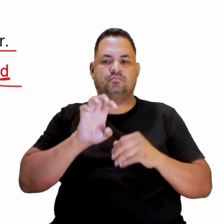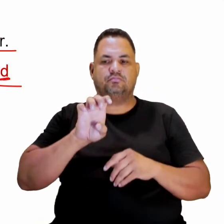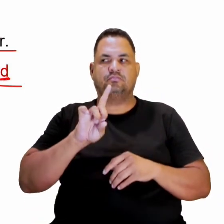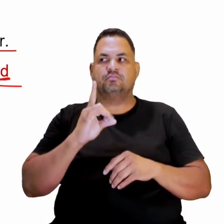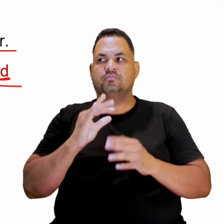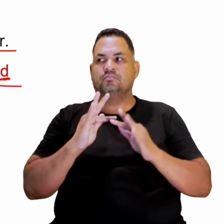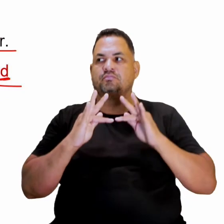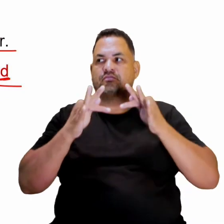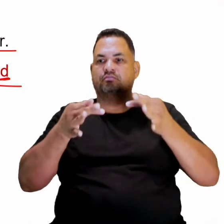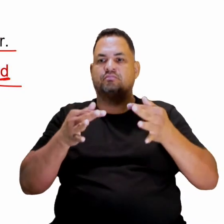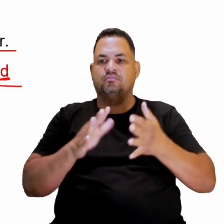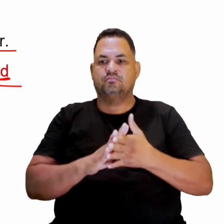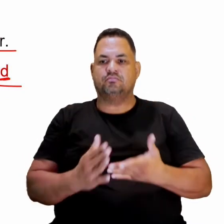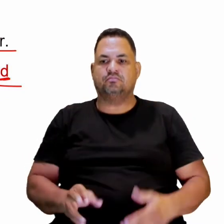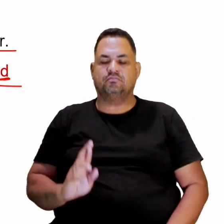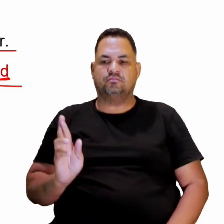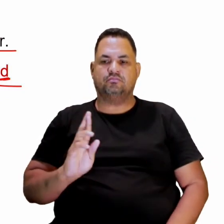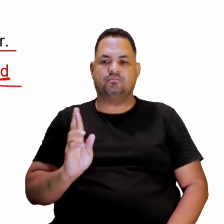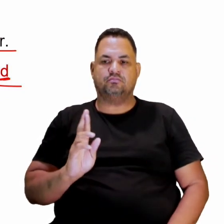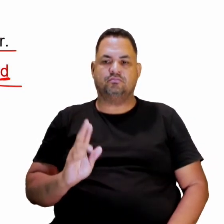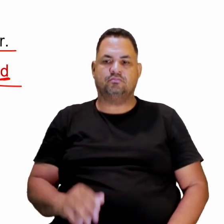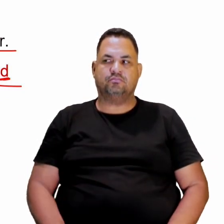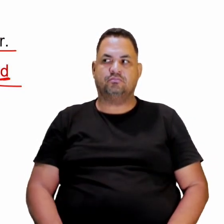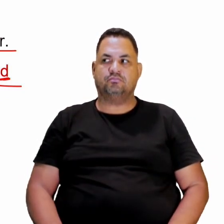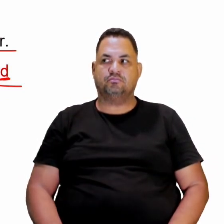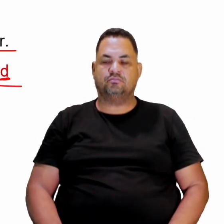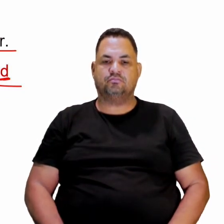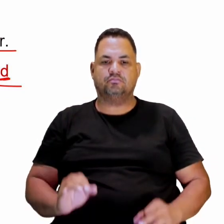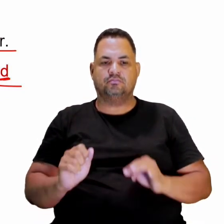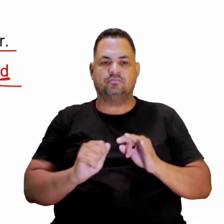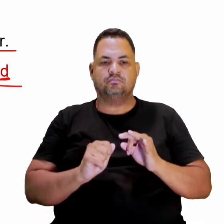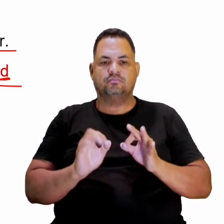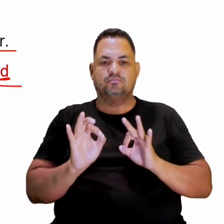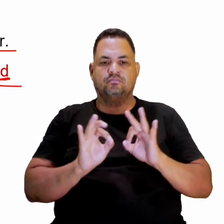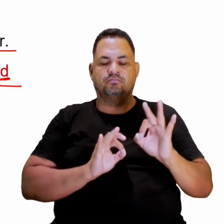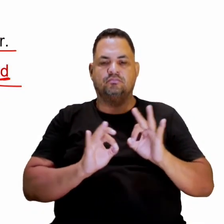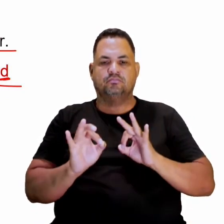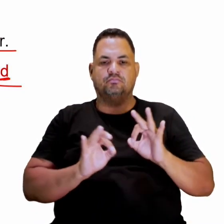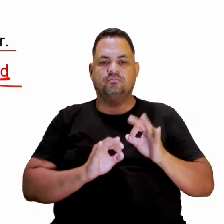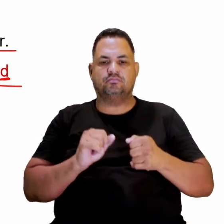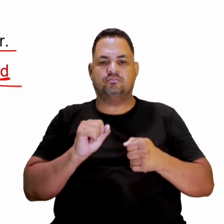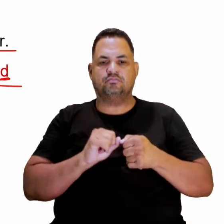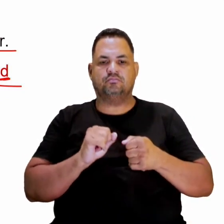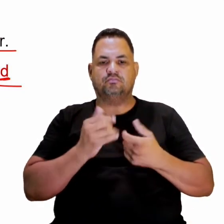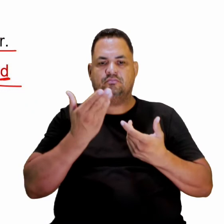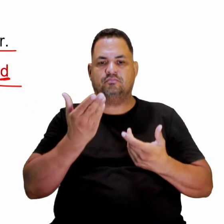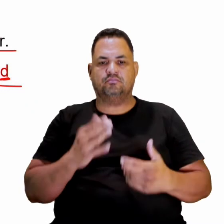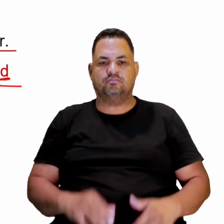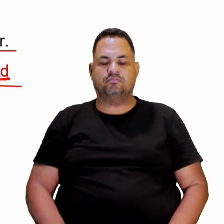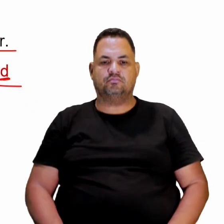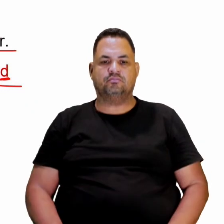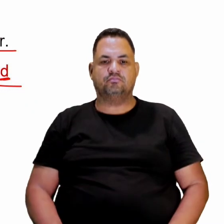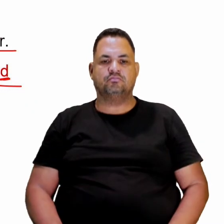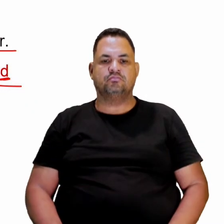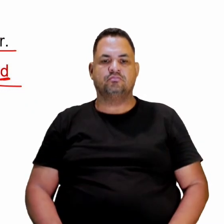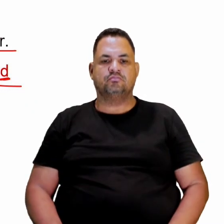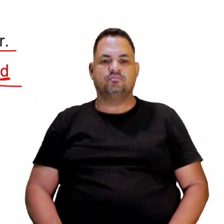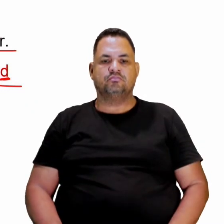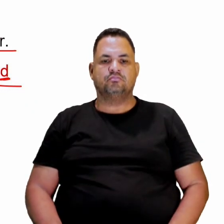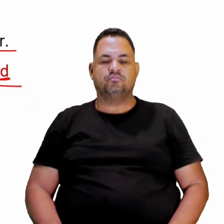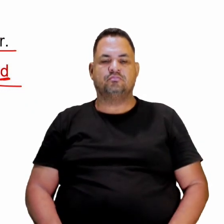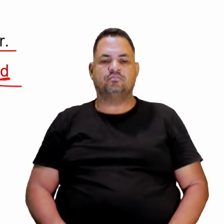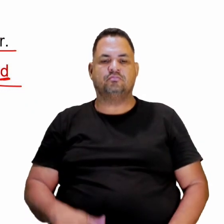no final. Então, quem dirigiu esse filme foi a mesma pessoa que fez a Danish Woman, ou seja, a